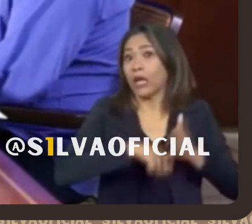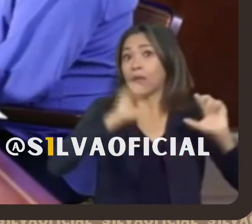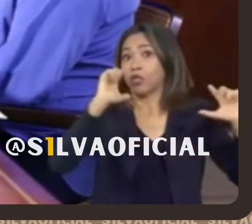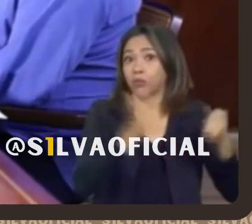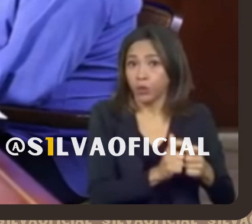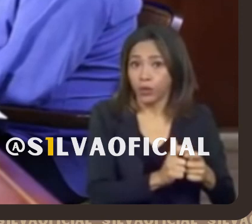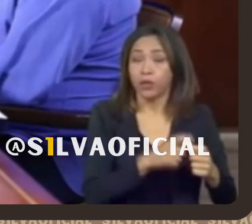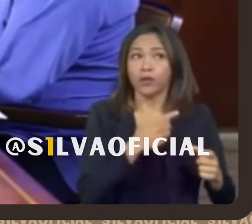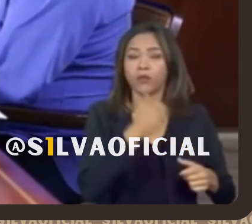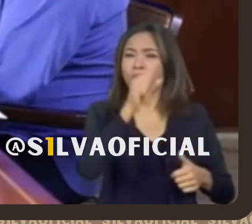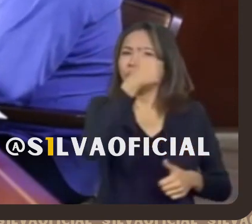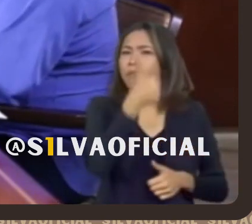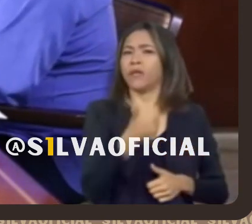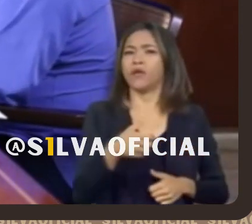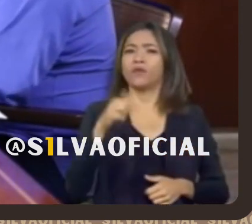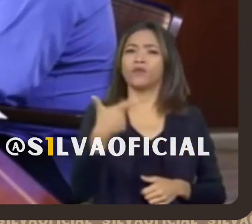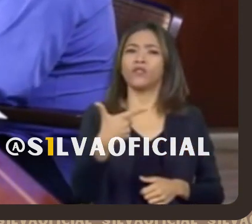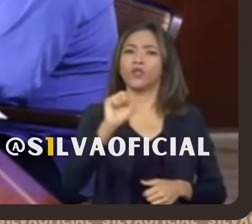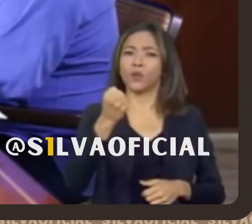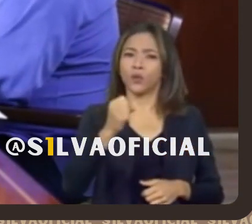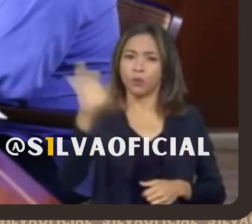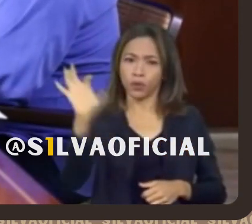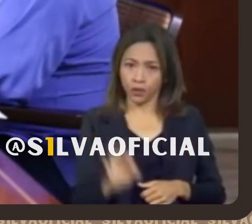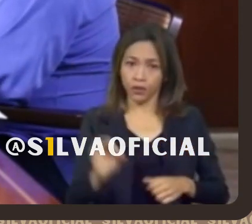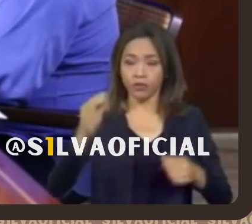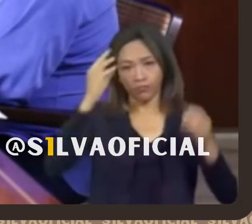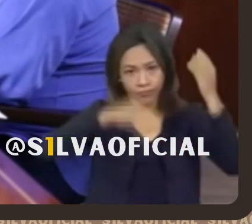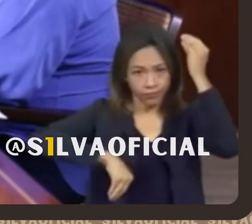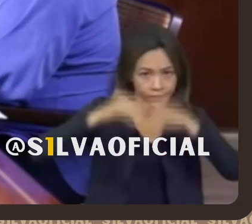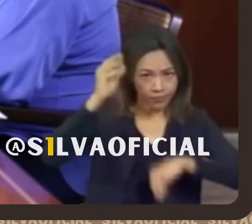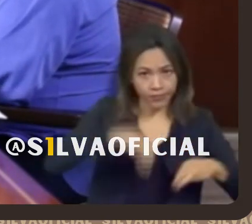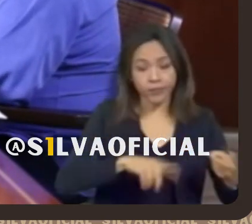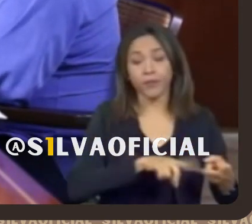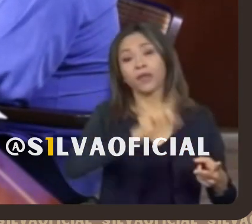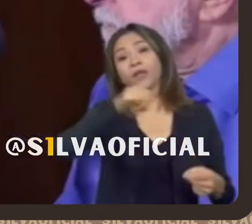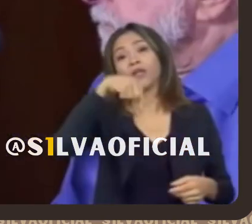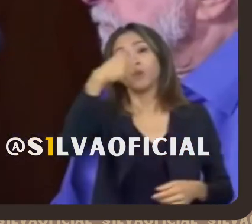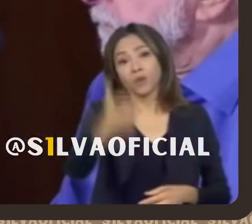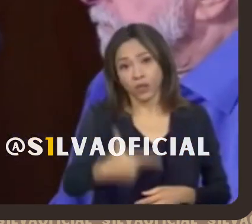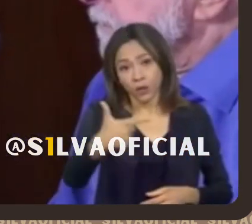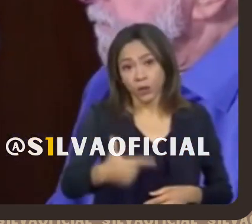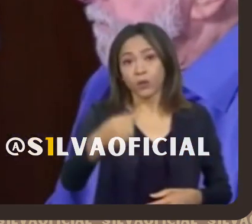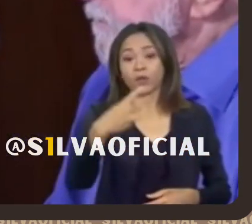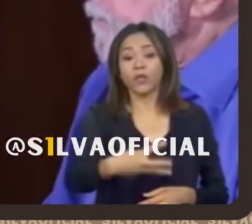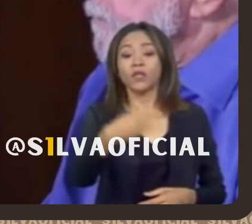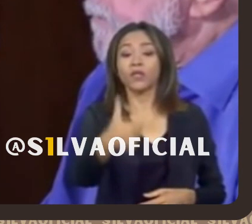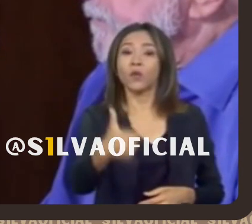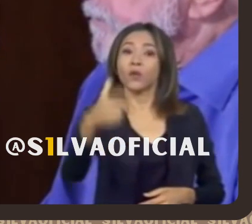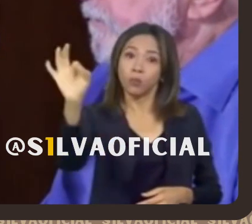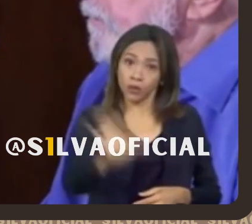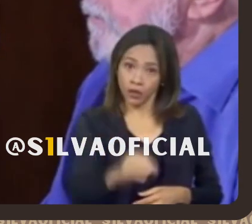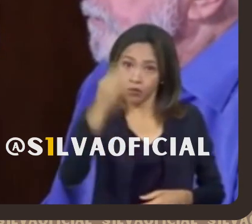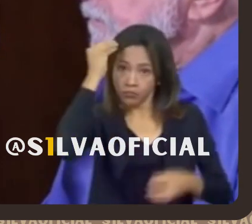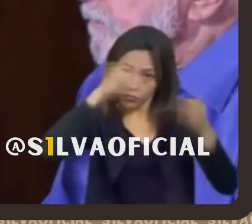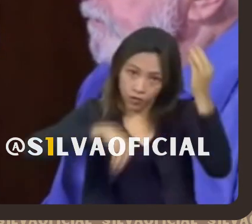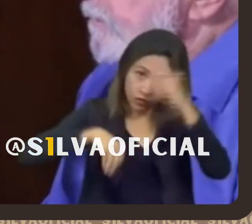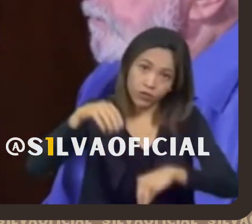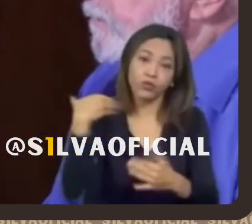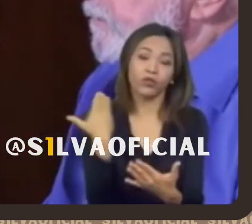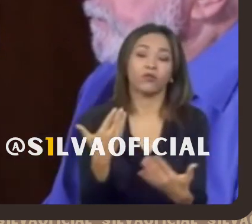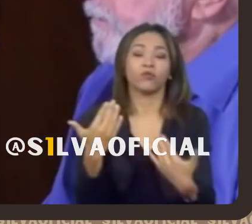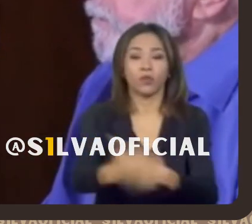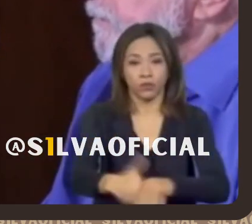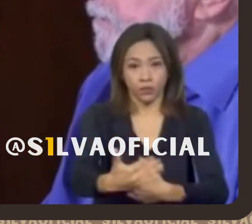28% de abstenção e no segundo dia de prova teve 32% de abstenção é a média dos dos últimos anos mas fazer um esforço